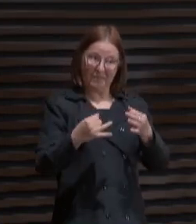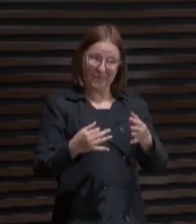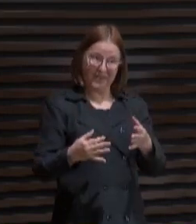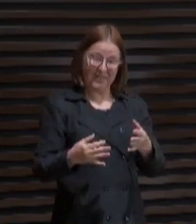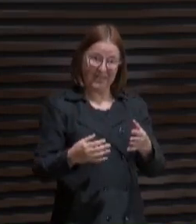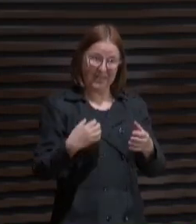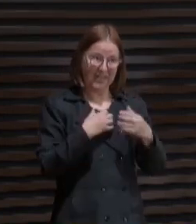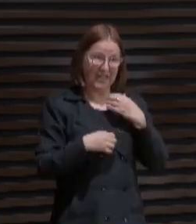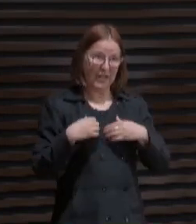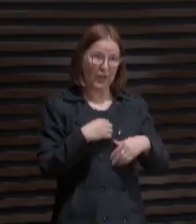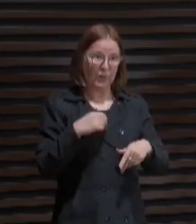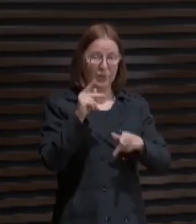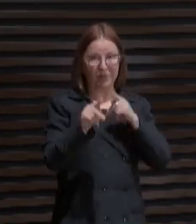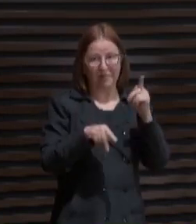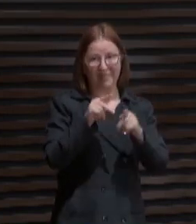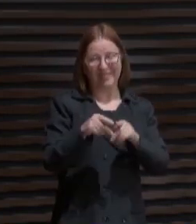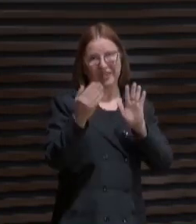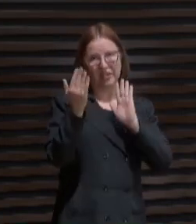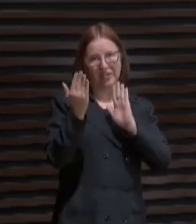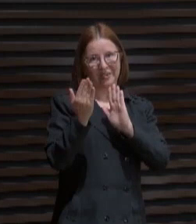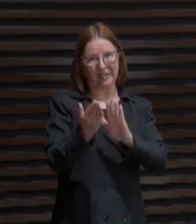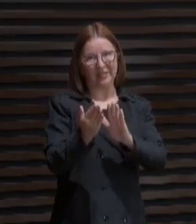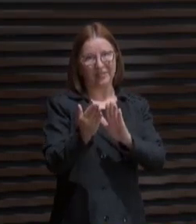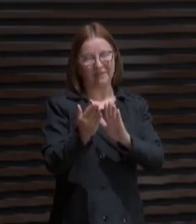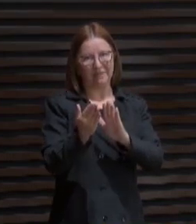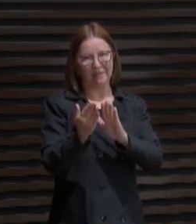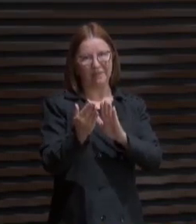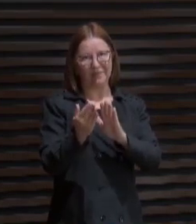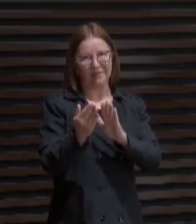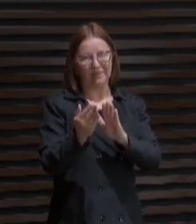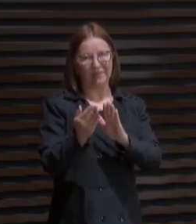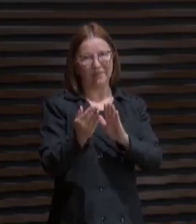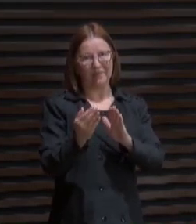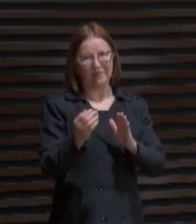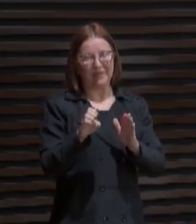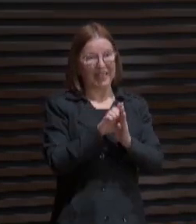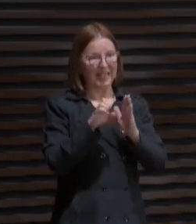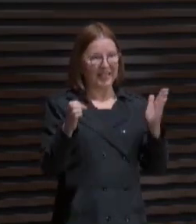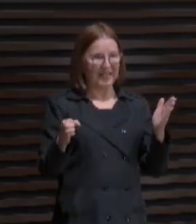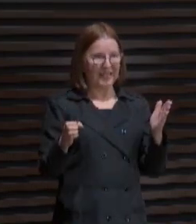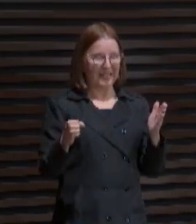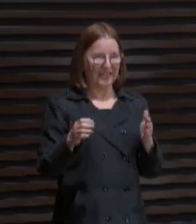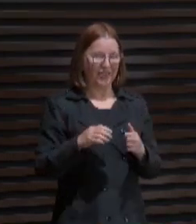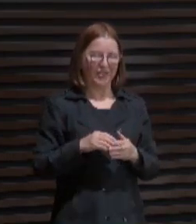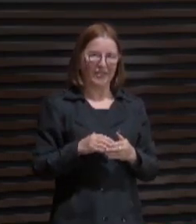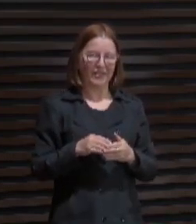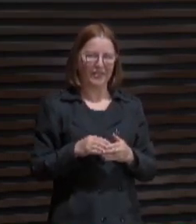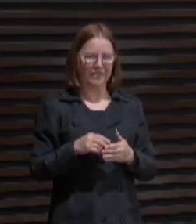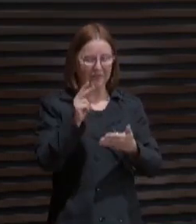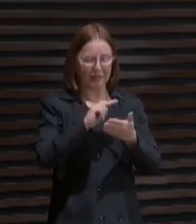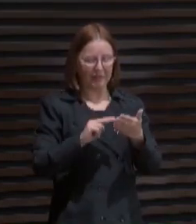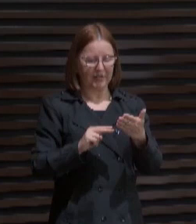angústia humana diante de Eclesiastes 3:11. Vamos ler aqui só a primeira parte